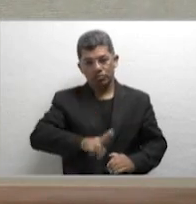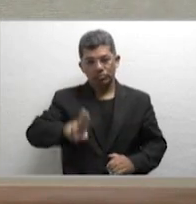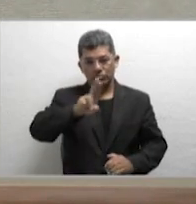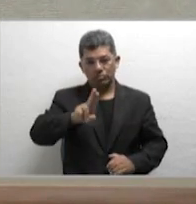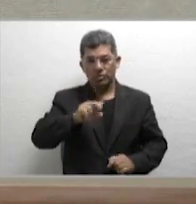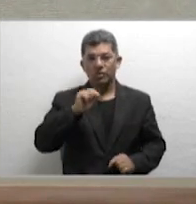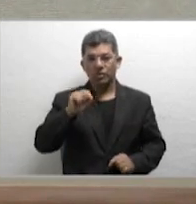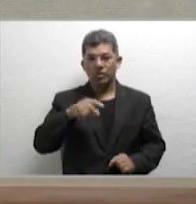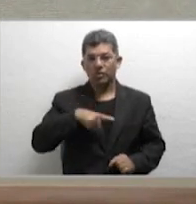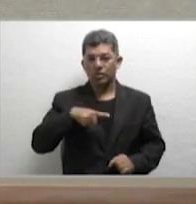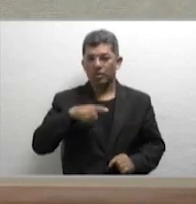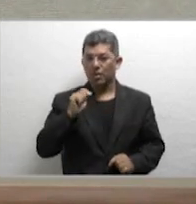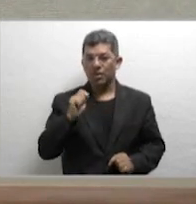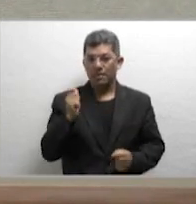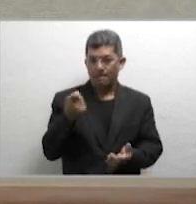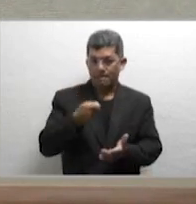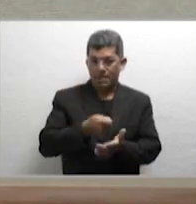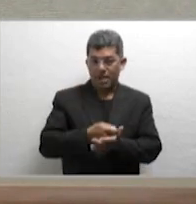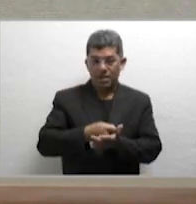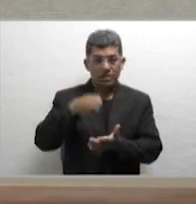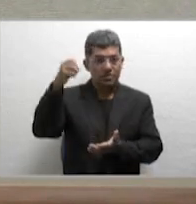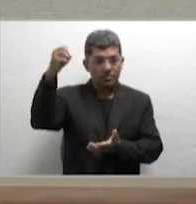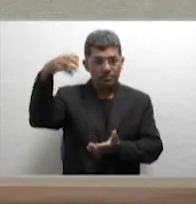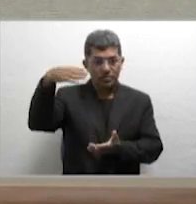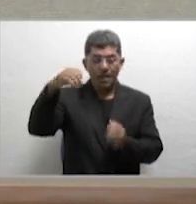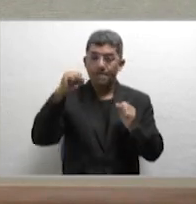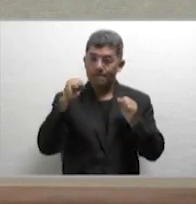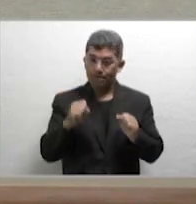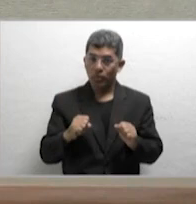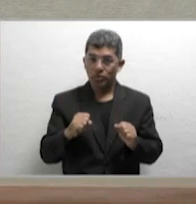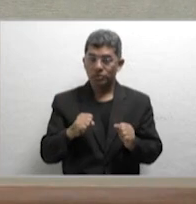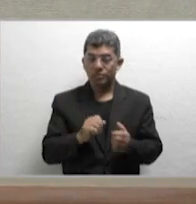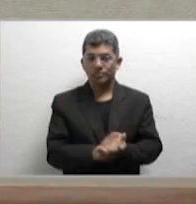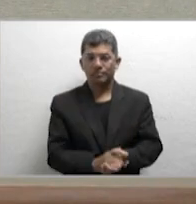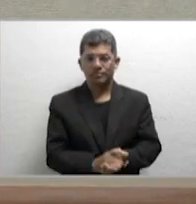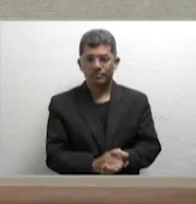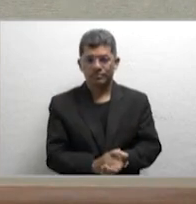que paga a energia pode ser